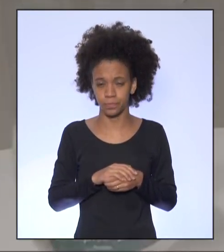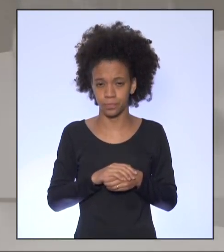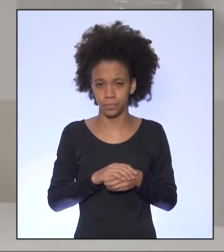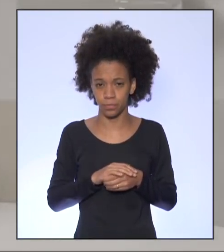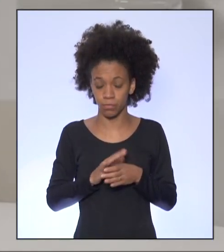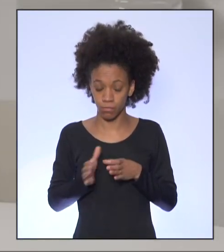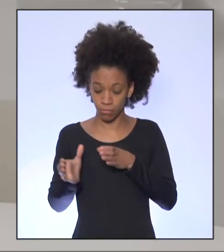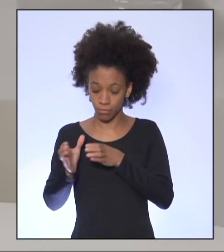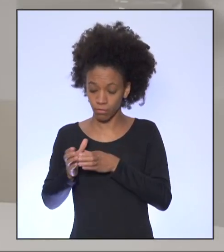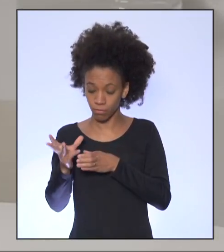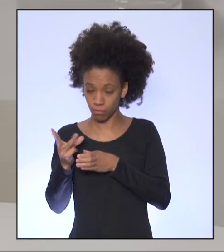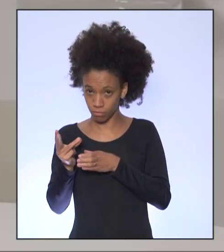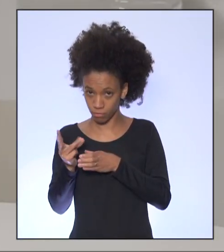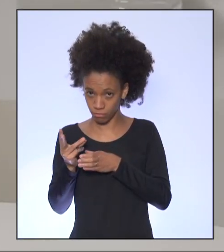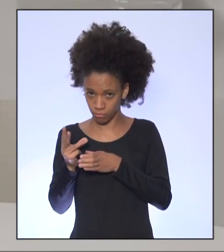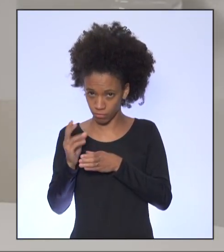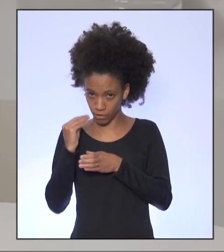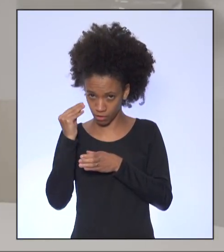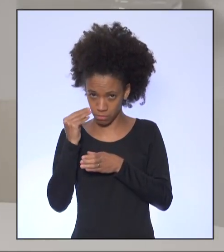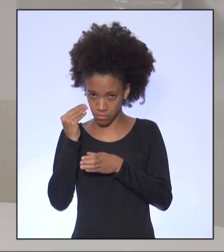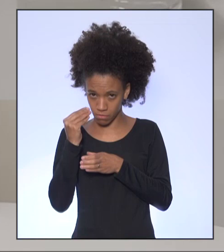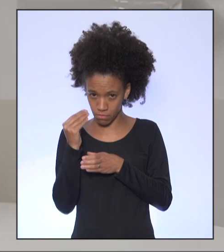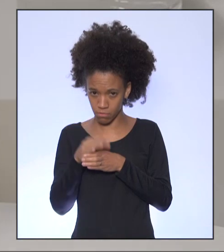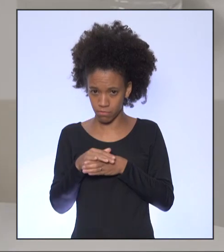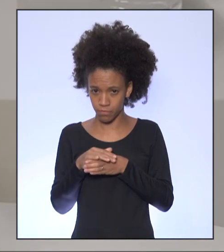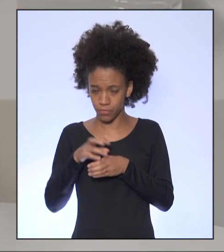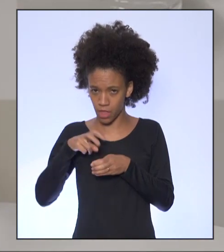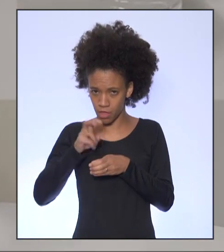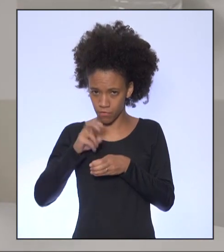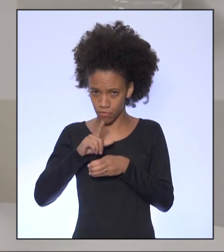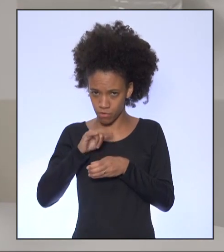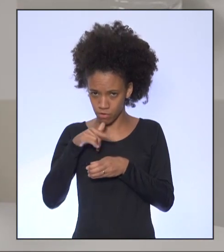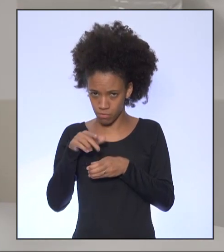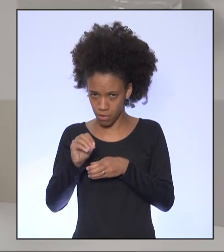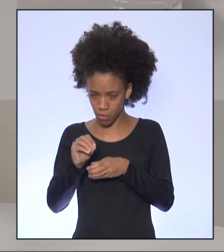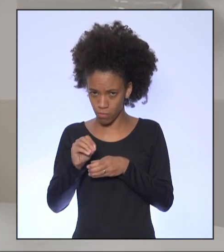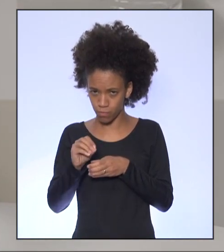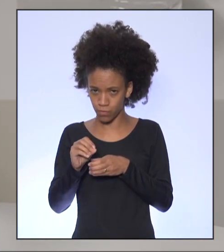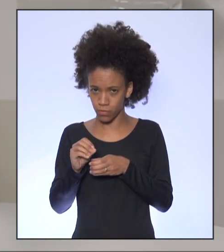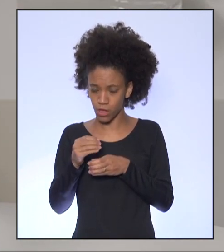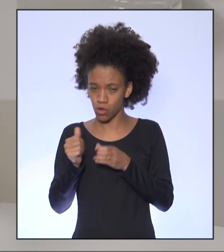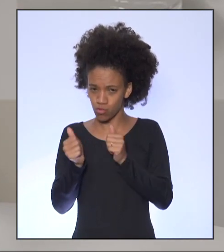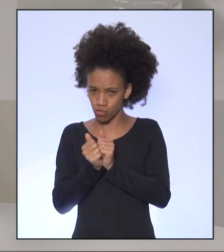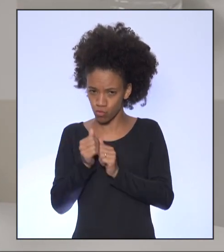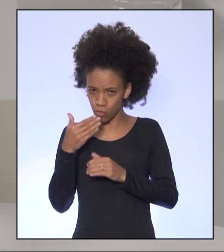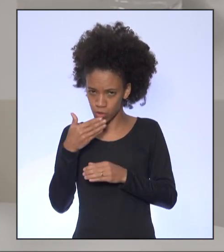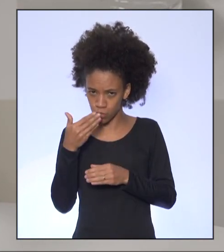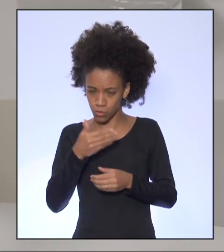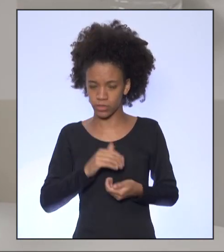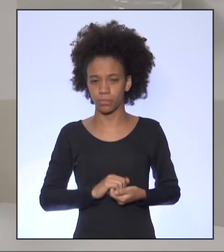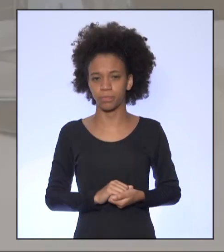E nossa solução 3, refrigerante de limão e açúcar.